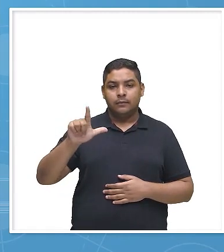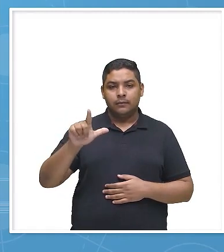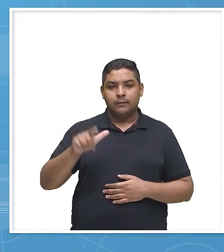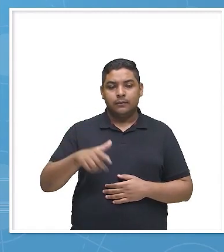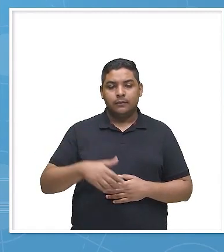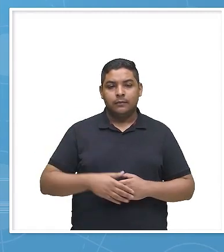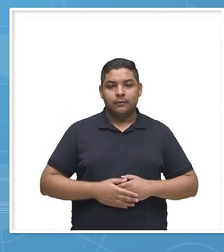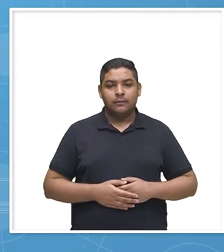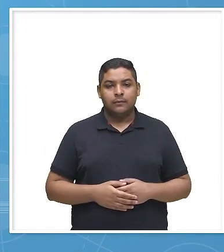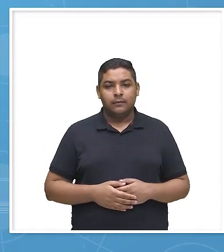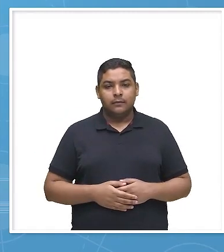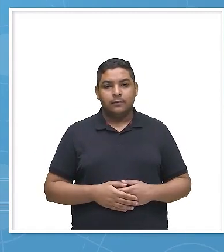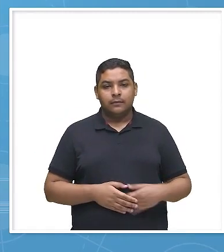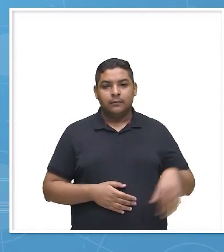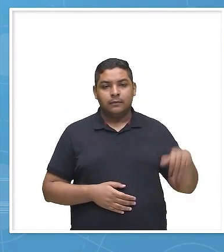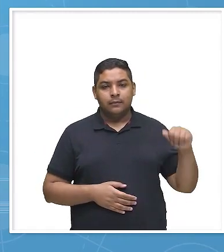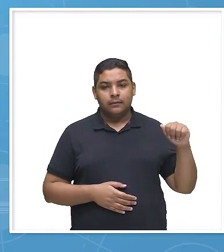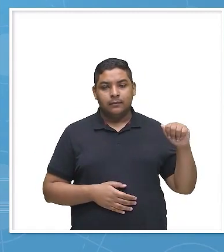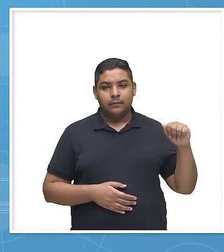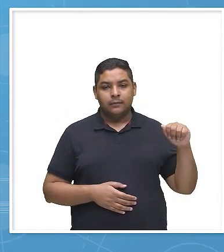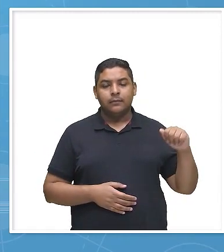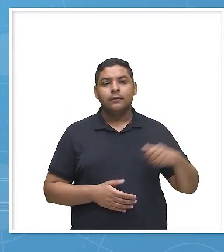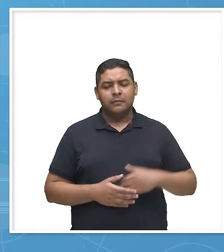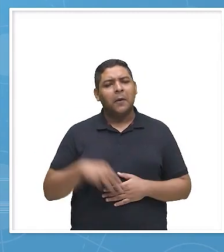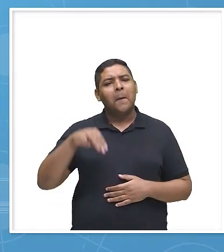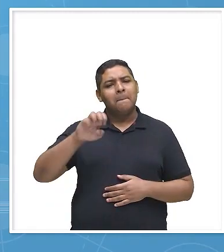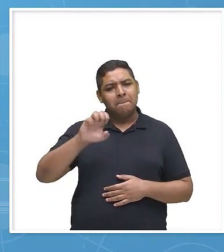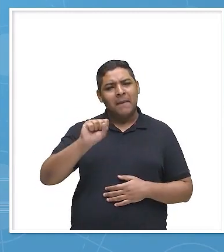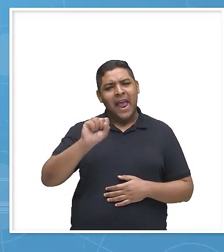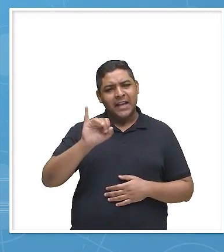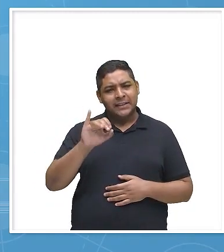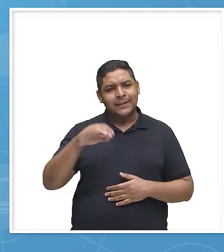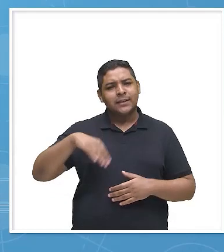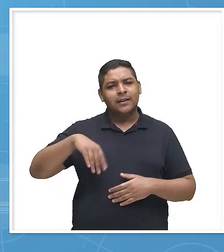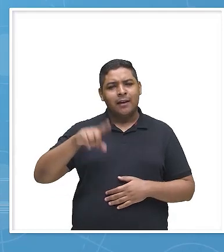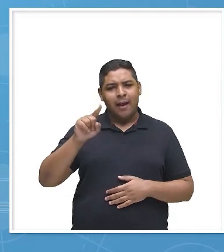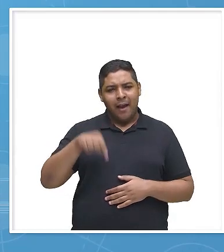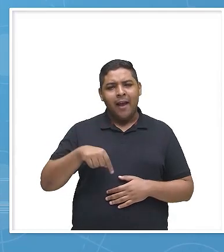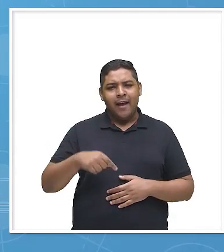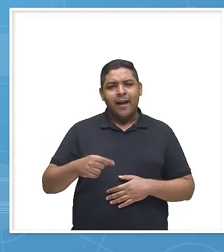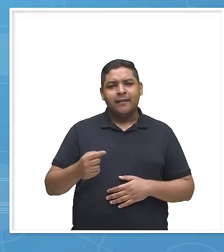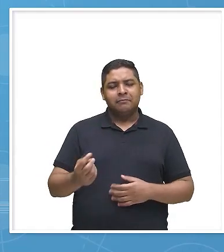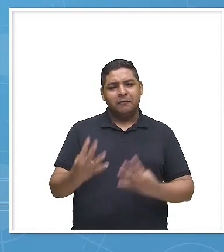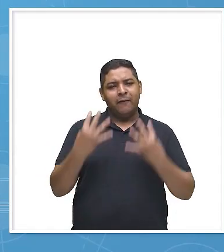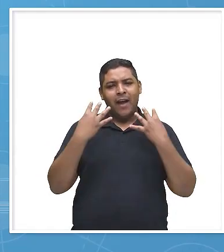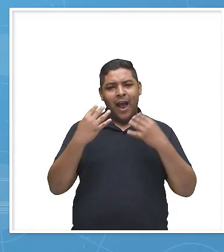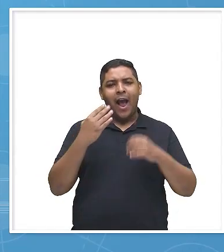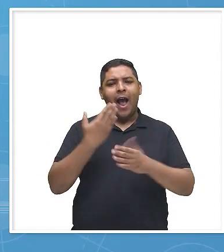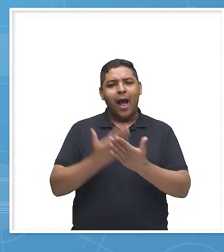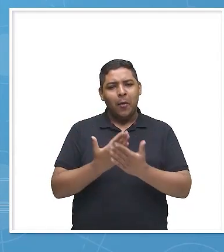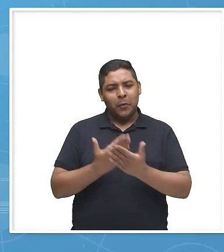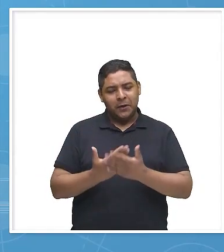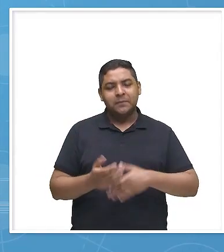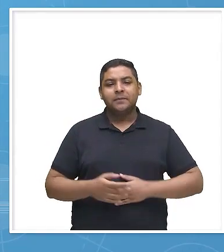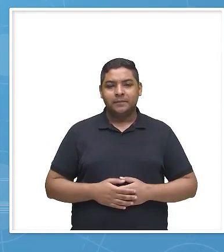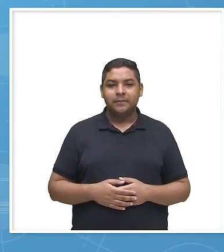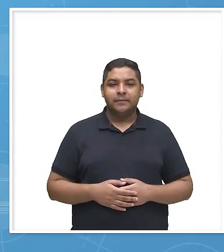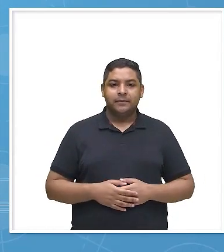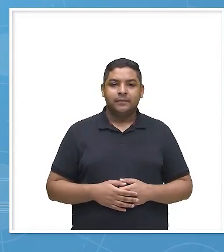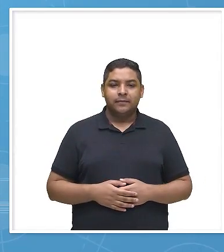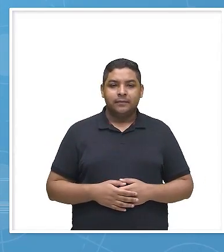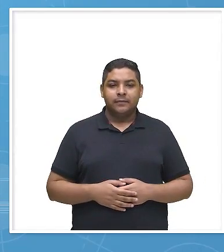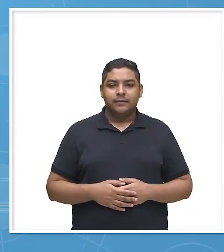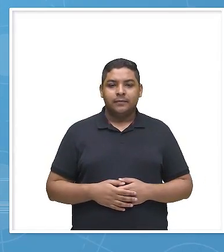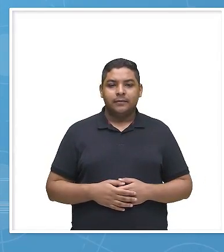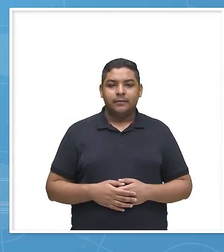que a resposta correta é a letra A. O Messi está assistindo minhas aulas. Que legal, que bacana. O Gustavo Souza também enviou para a gente que a resposta correta é a letra